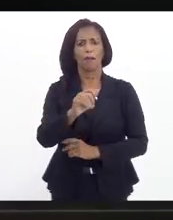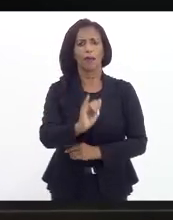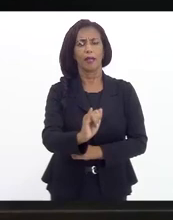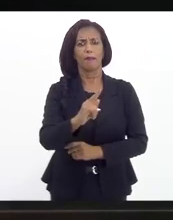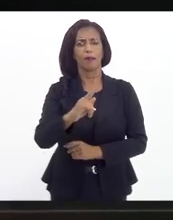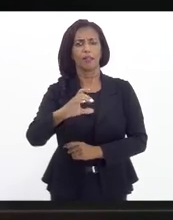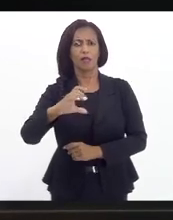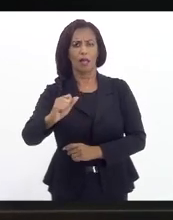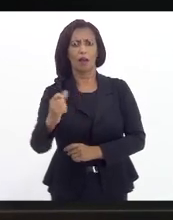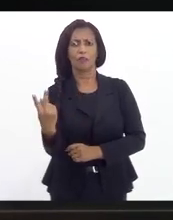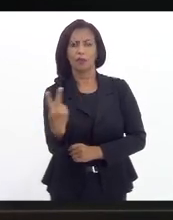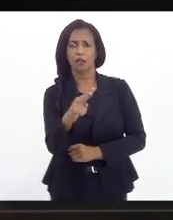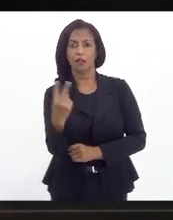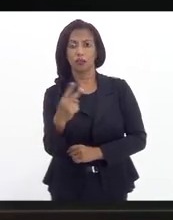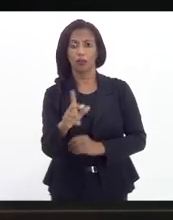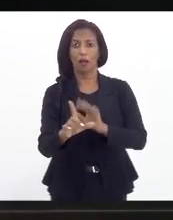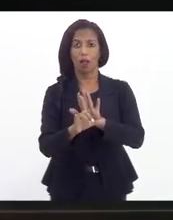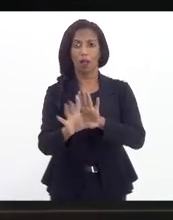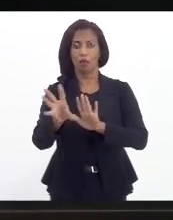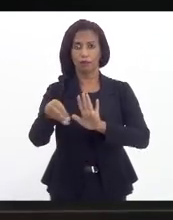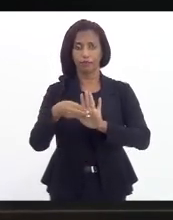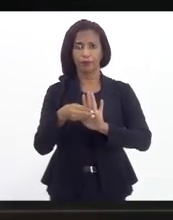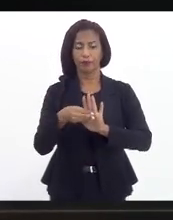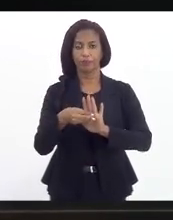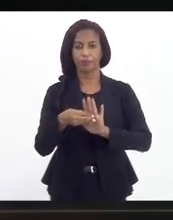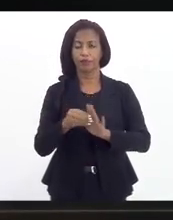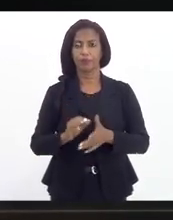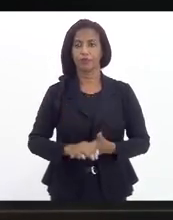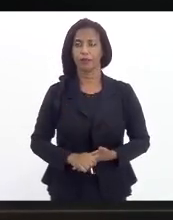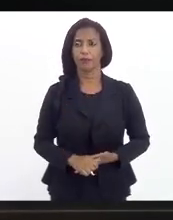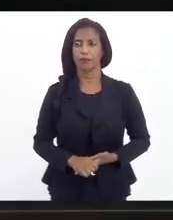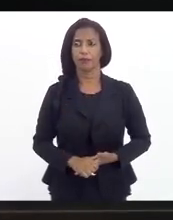citar o dispositivo das duas leis. Ok?